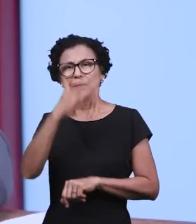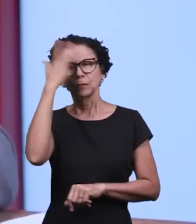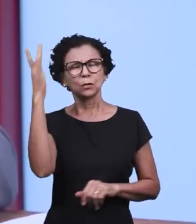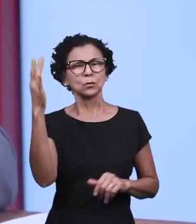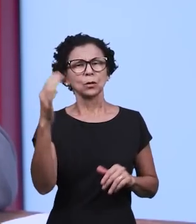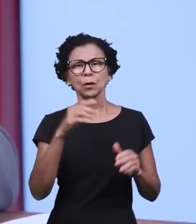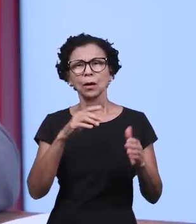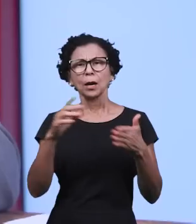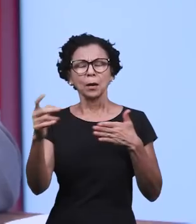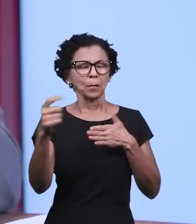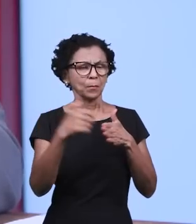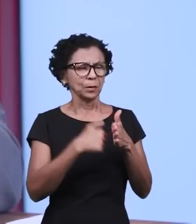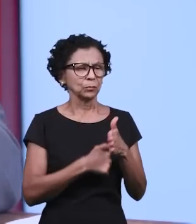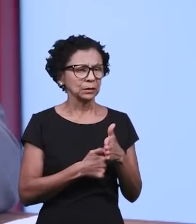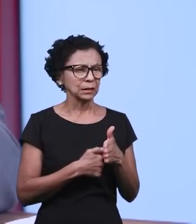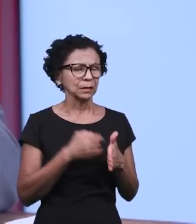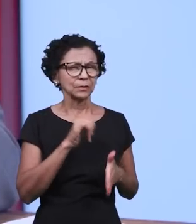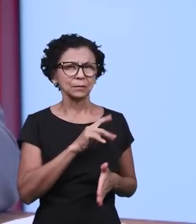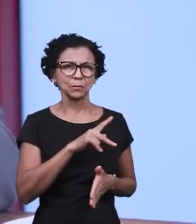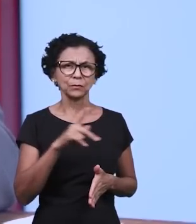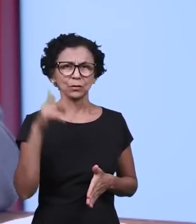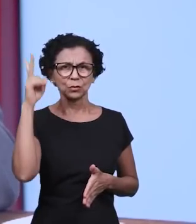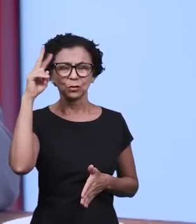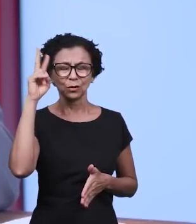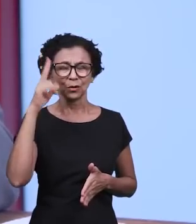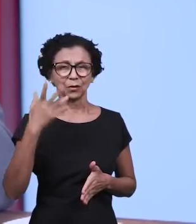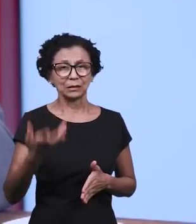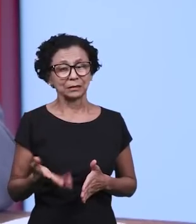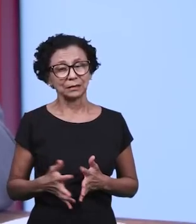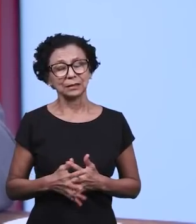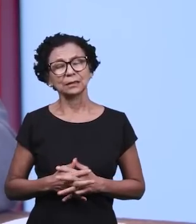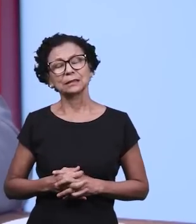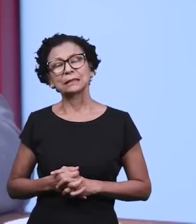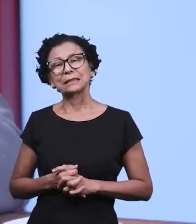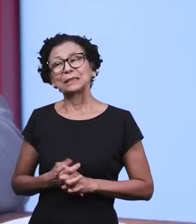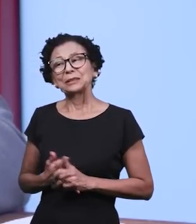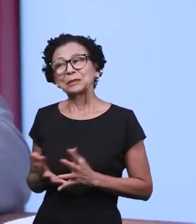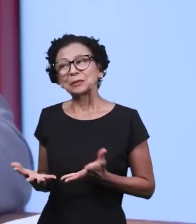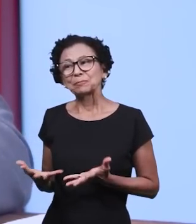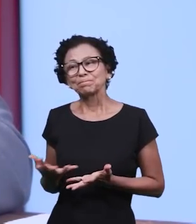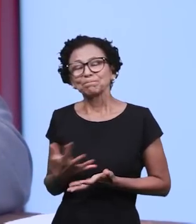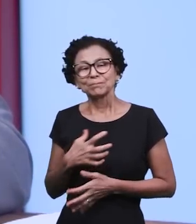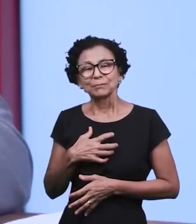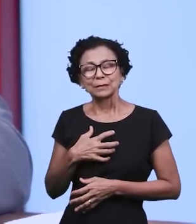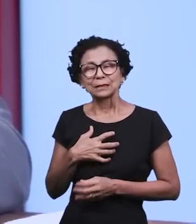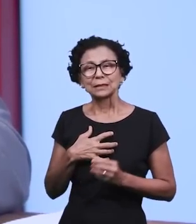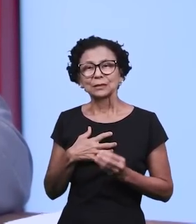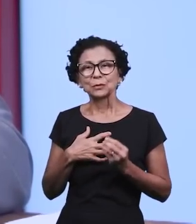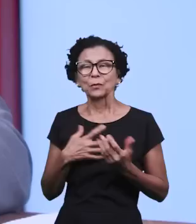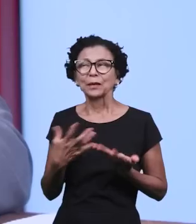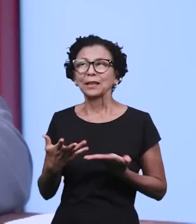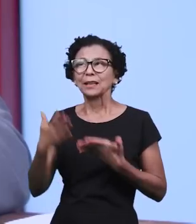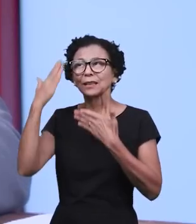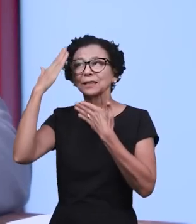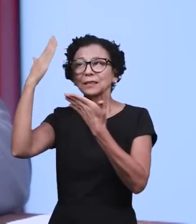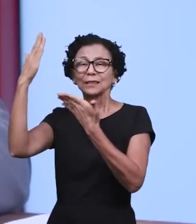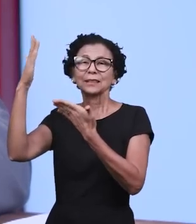física. Inclusive, os colegas de classe, tanto no colégio como na